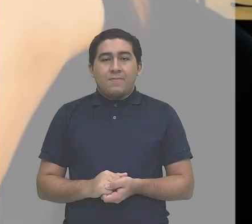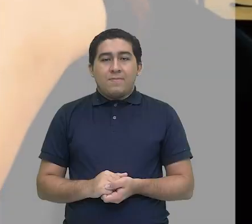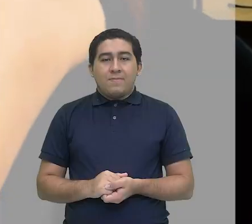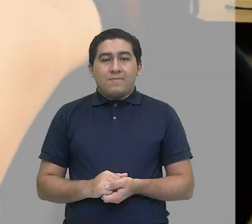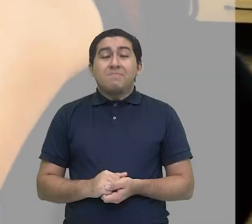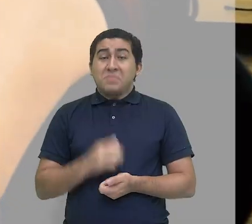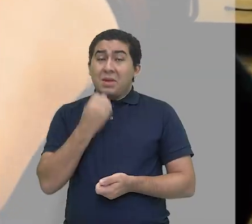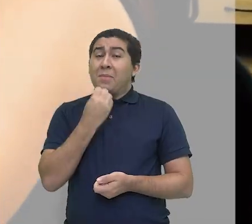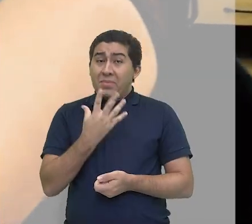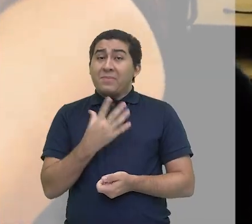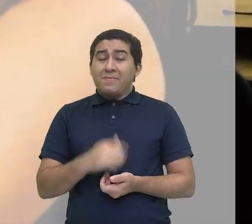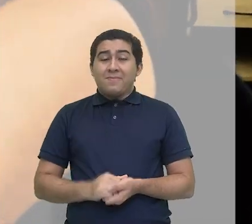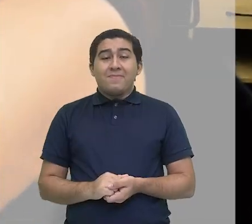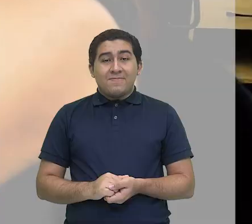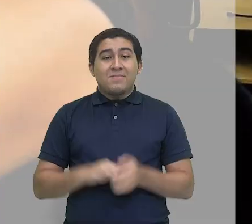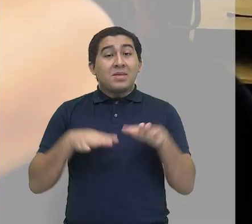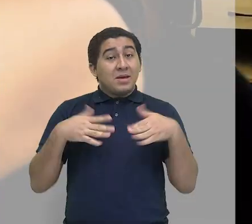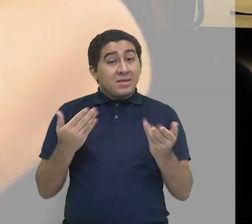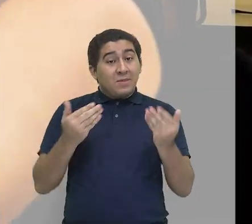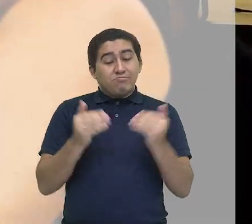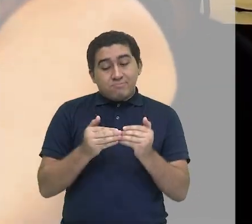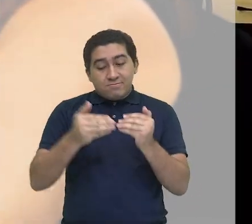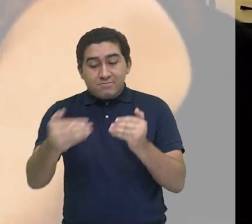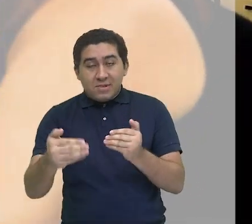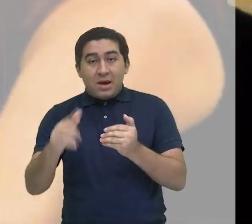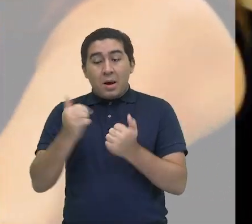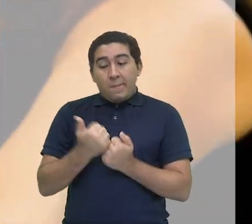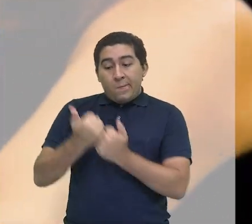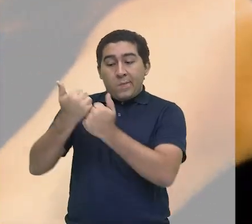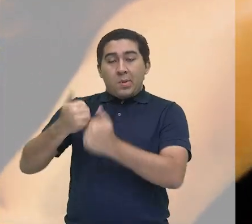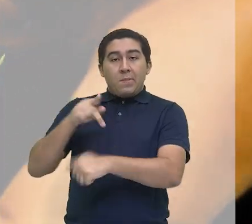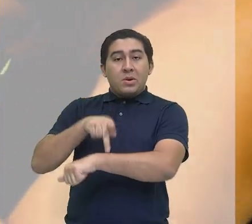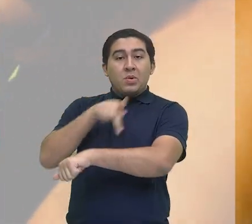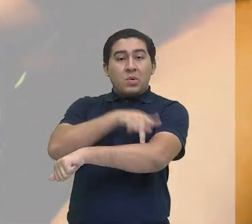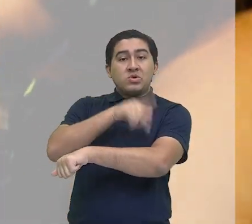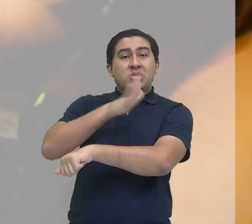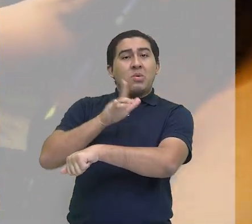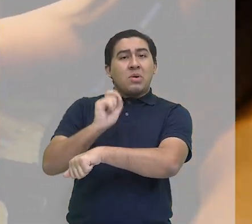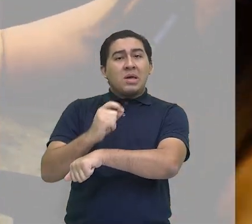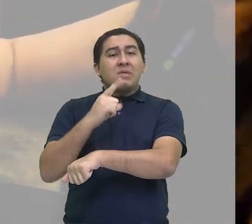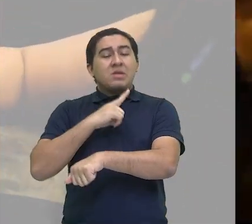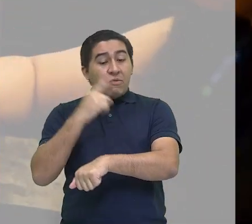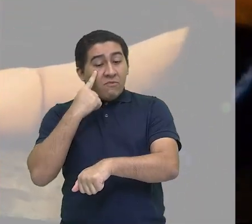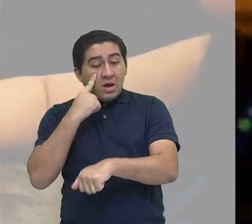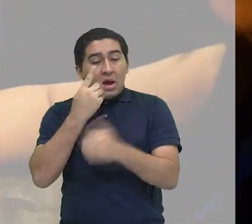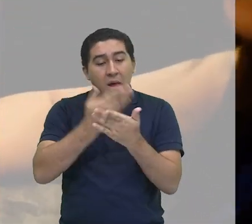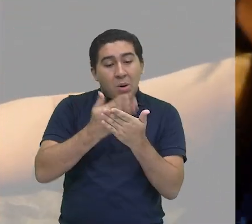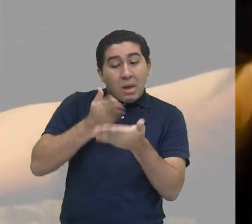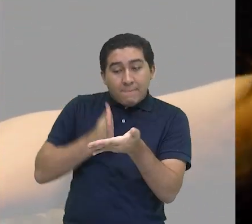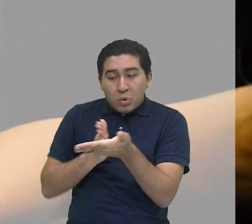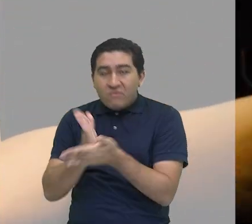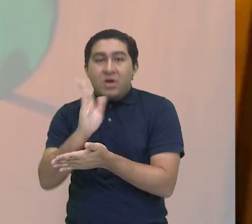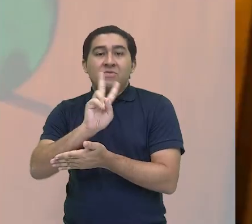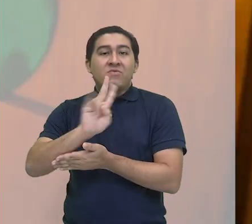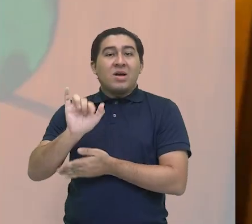Muito bem. Então, a partir daí, a assessoria ela libera, se estiver de acordo, para a